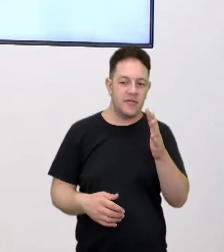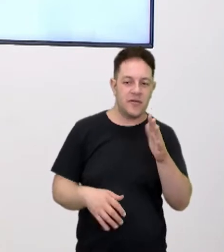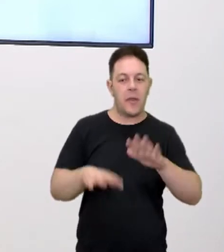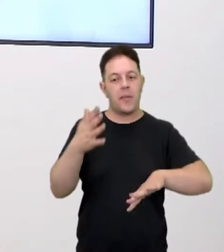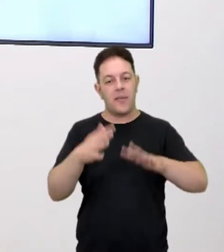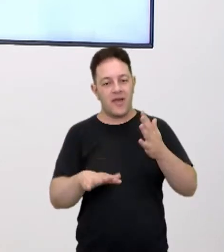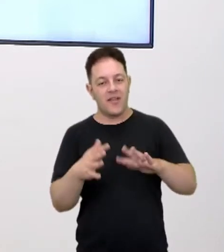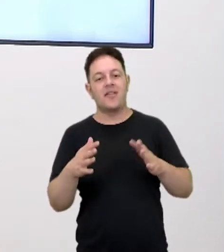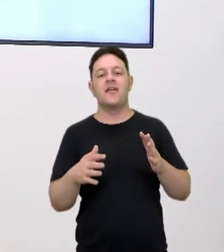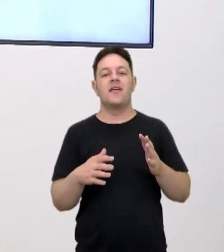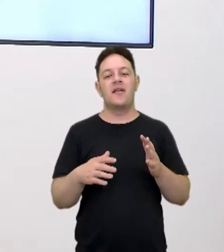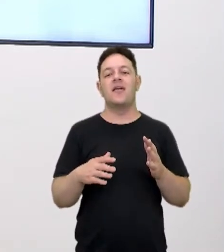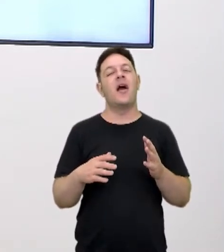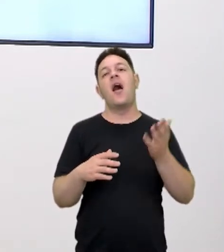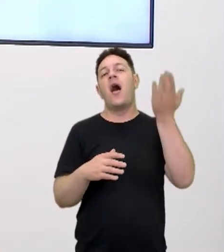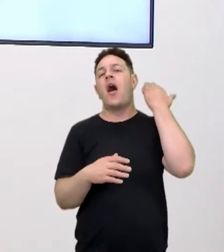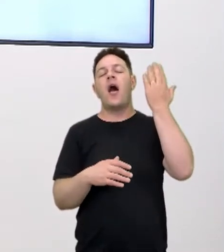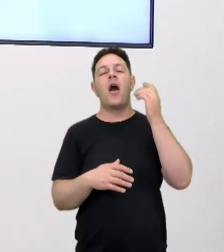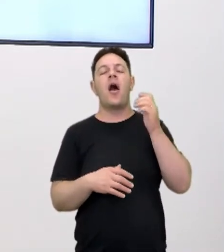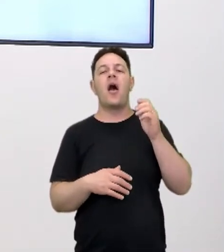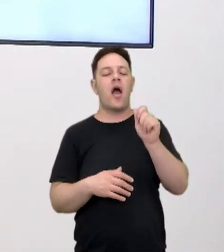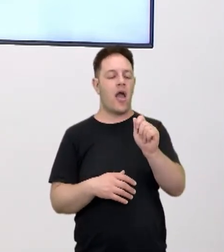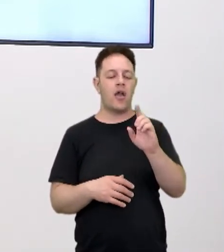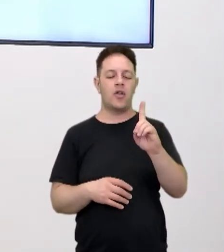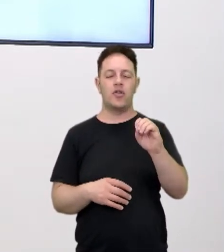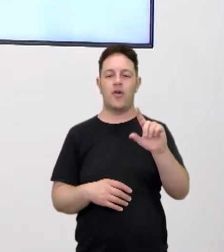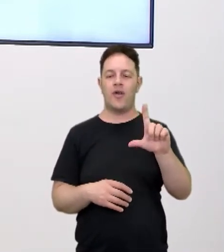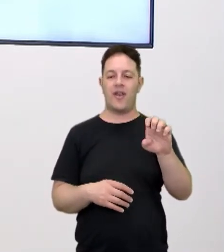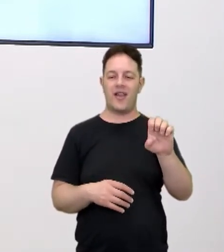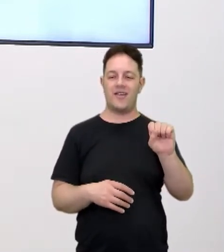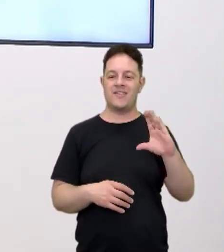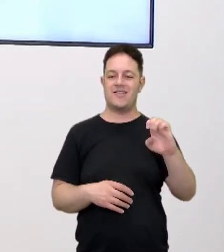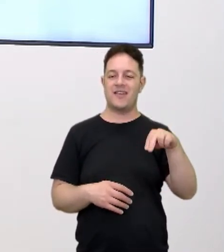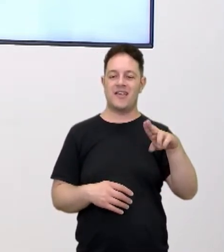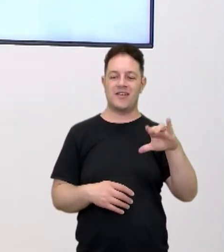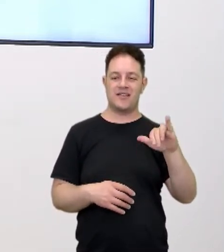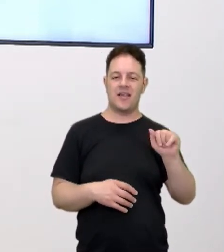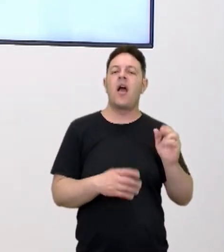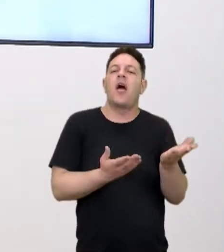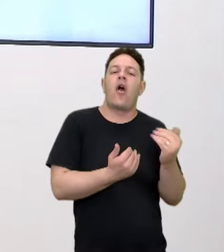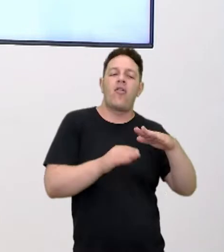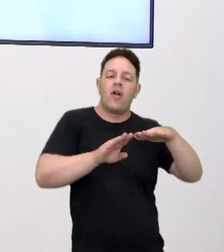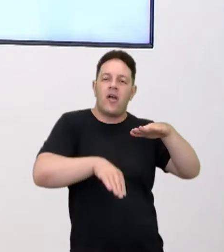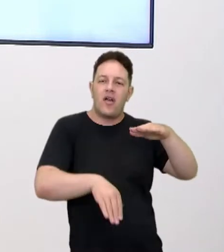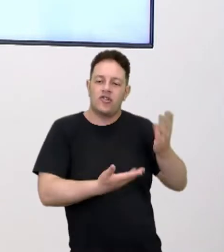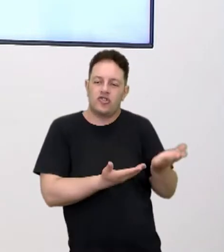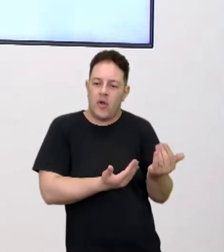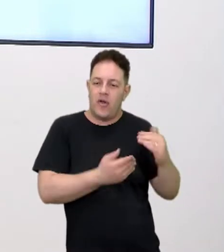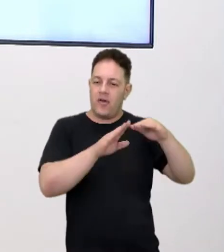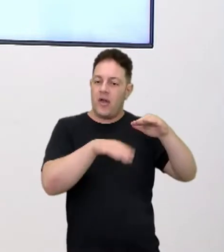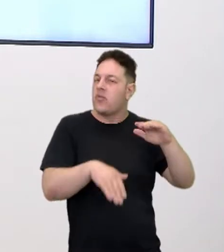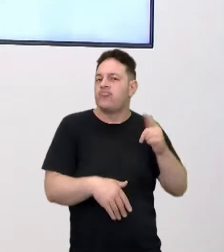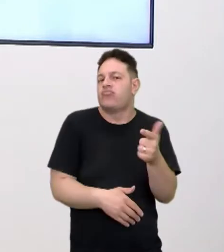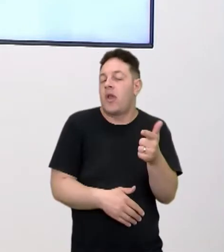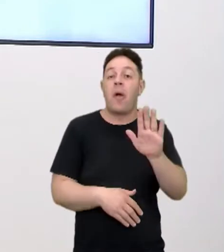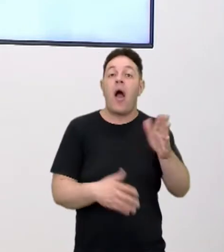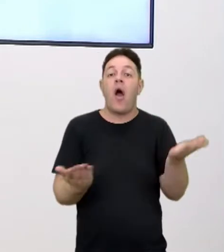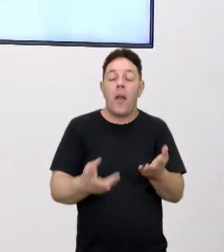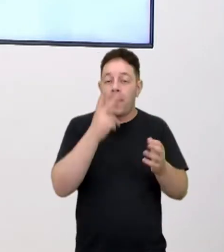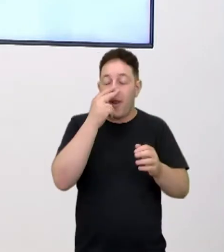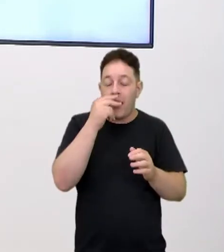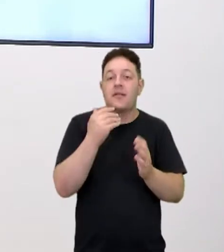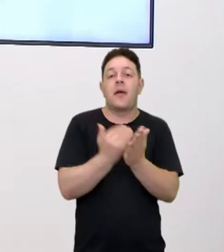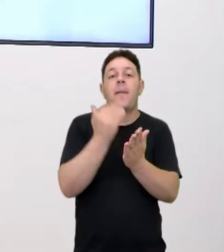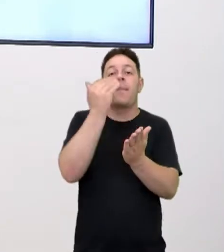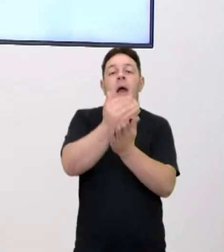onde a adolescência não existia, né, pensando no conceito de adolescência, mas hoje a gente está expandindo essa adolescência até